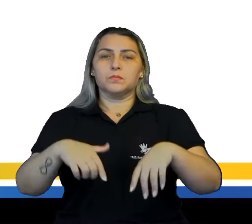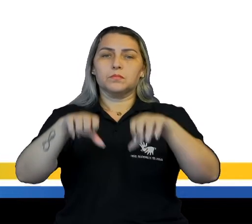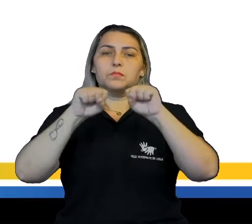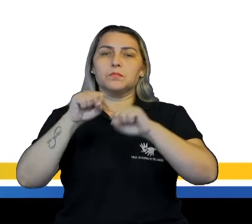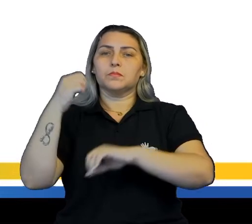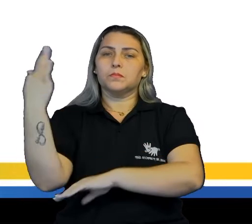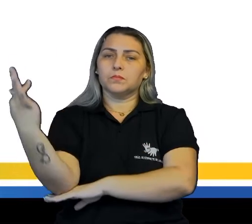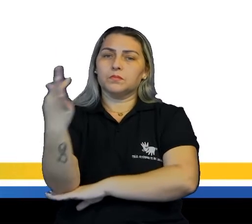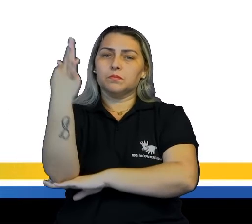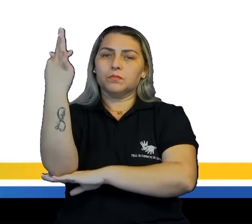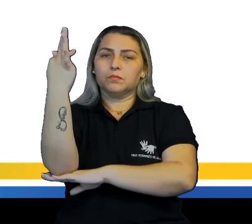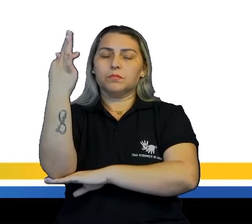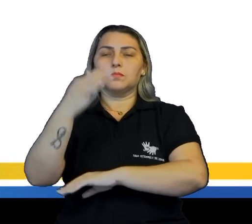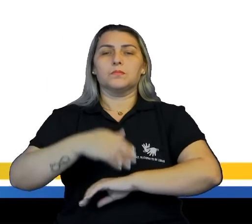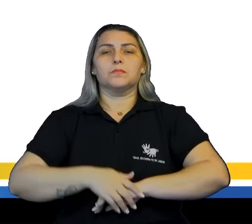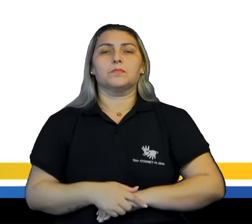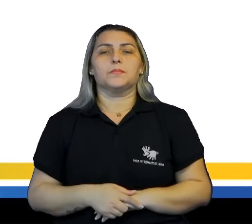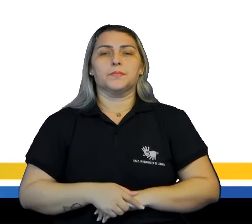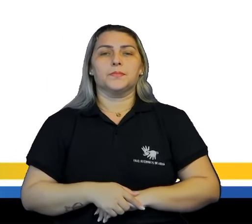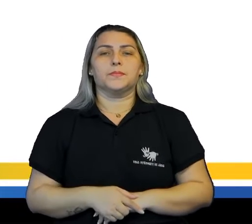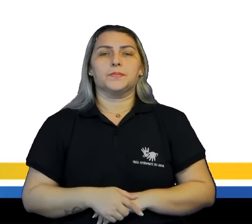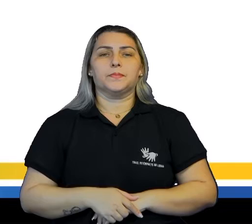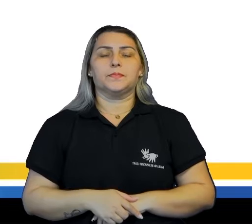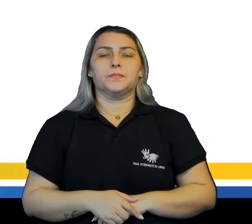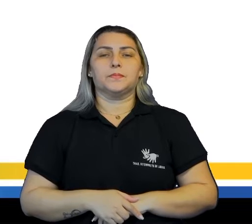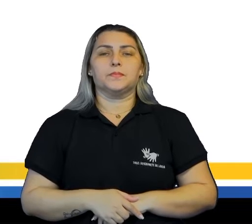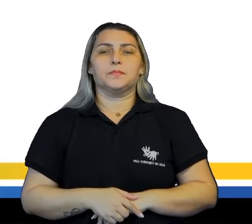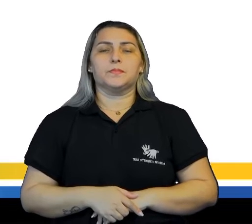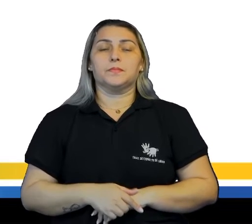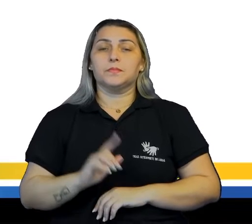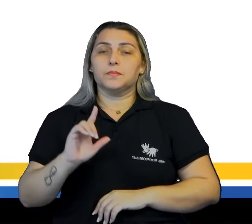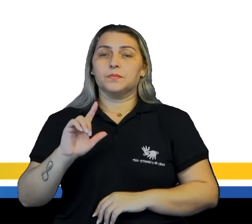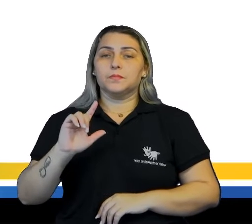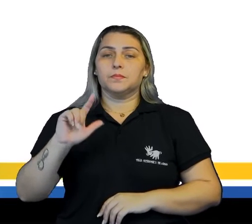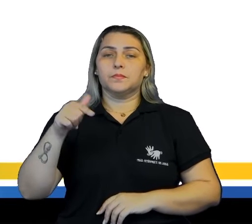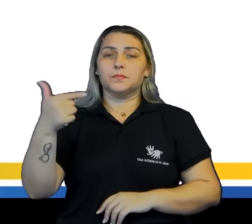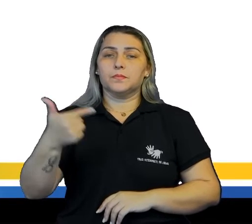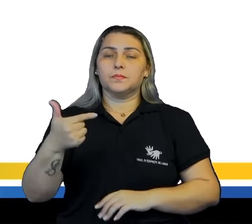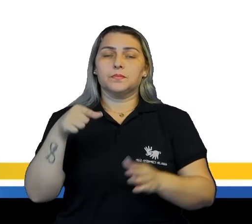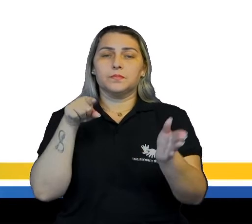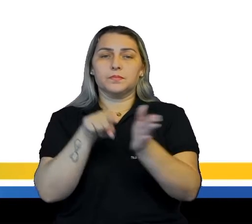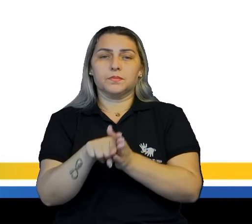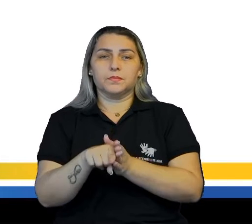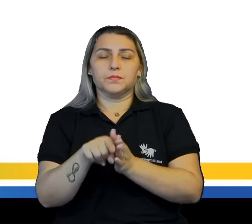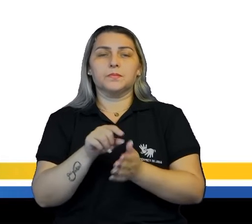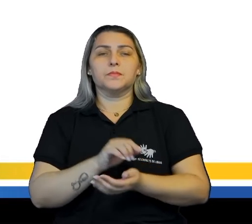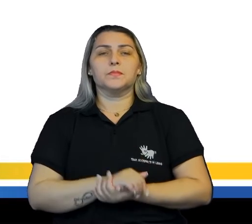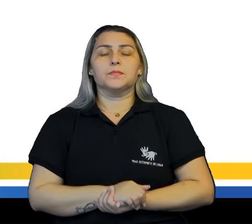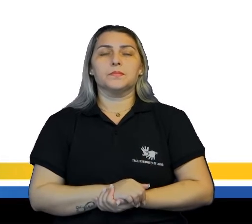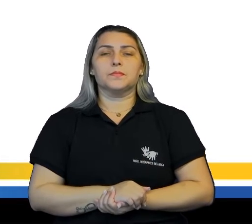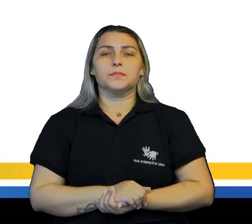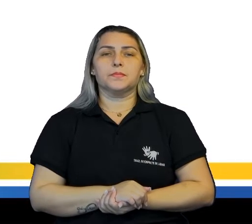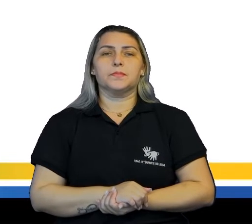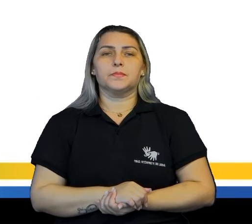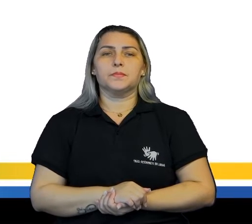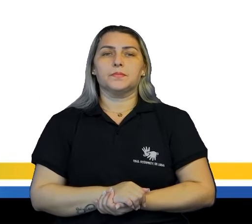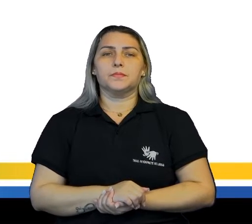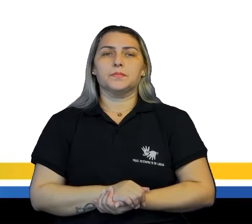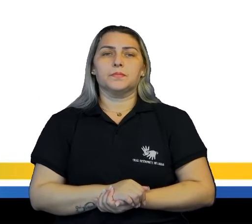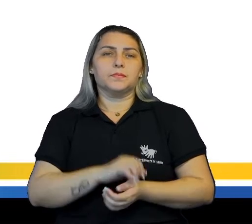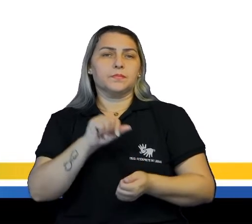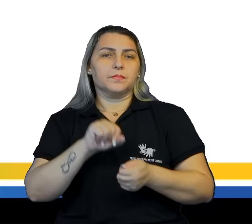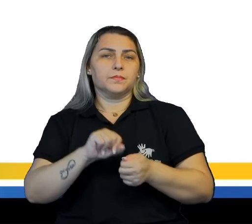pode utilizar somente a linguagem formal. Vamos à próxima? Todo mundo acertou?